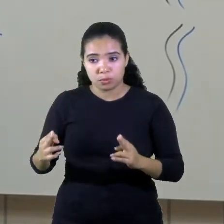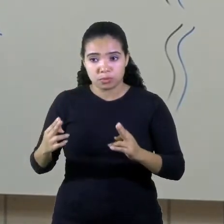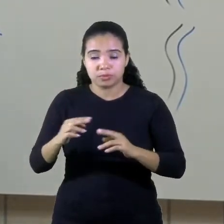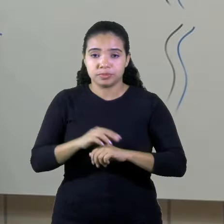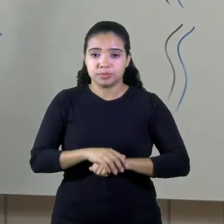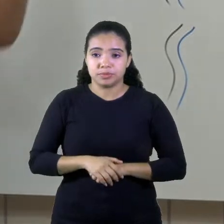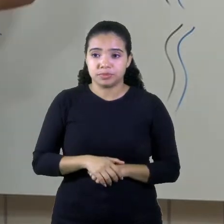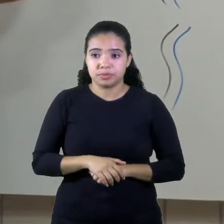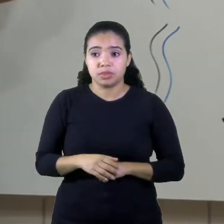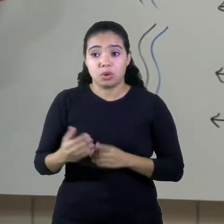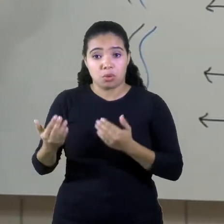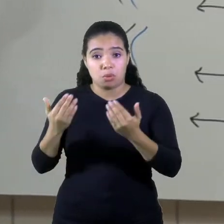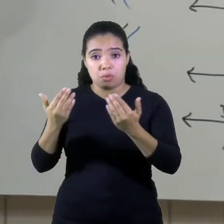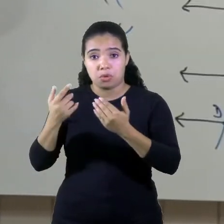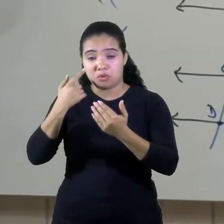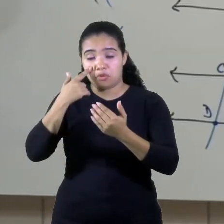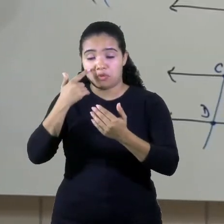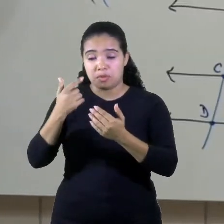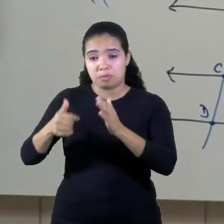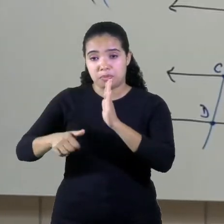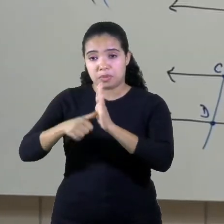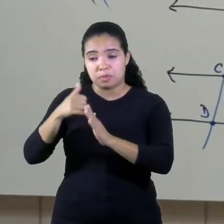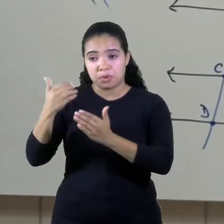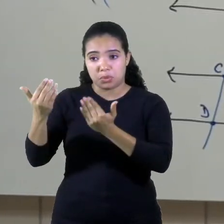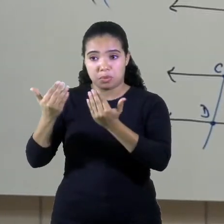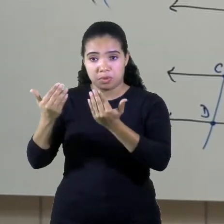Vamos dizer que esse aqui nós fizemos uma primeira comparação.